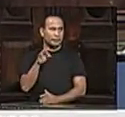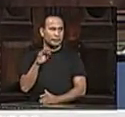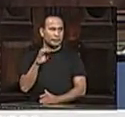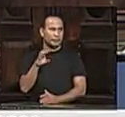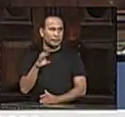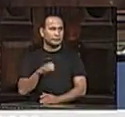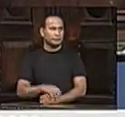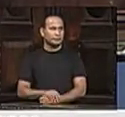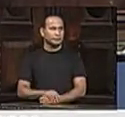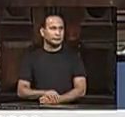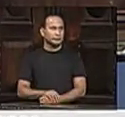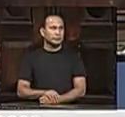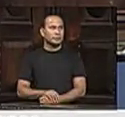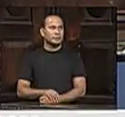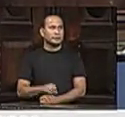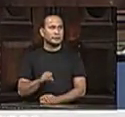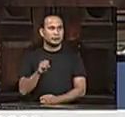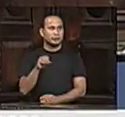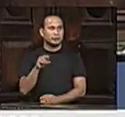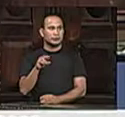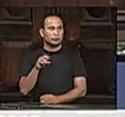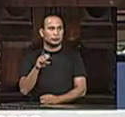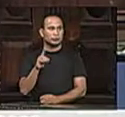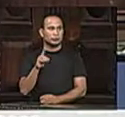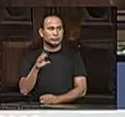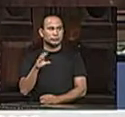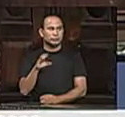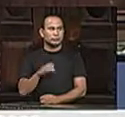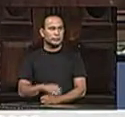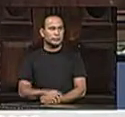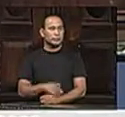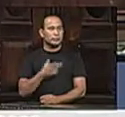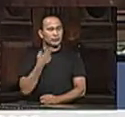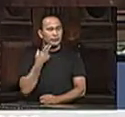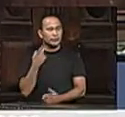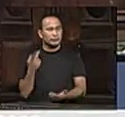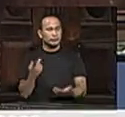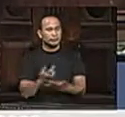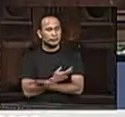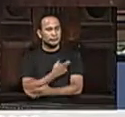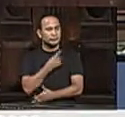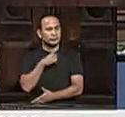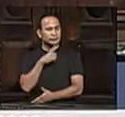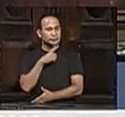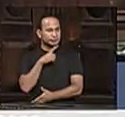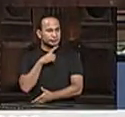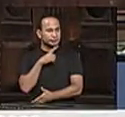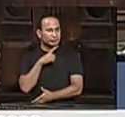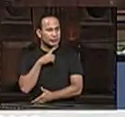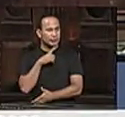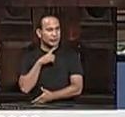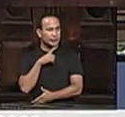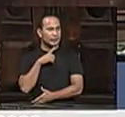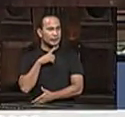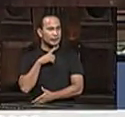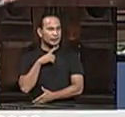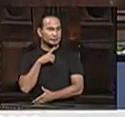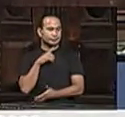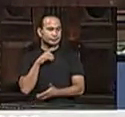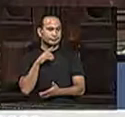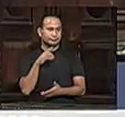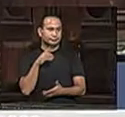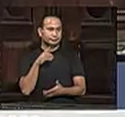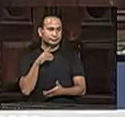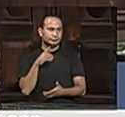escolas da rede da SEDUC e que acabaram tendo o seu funcionamento comprometido. O